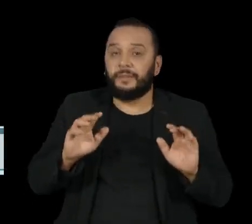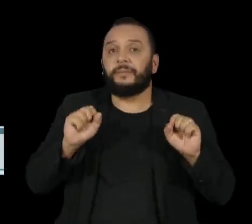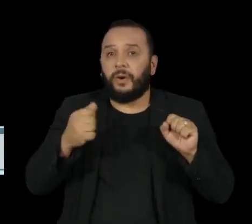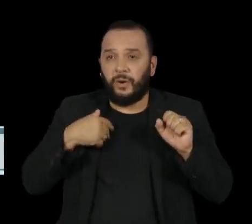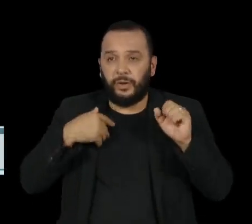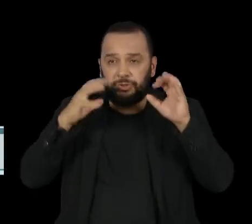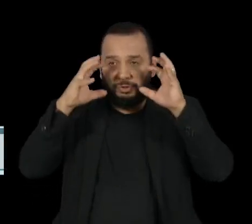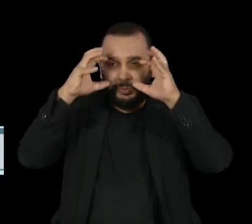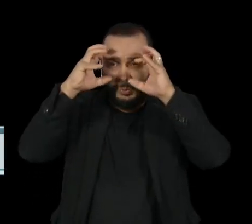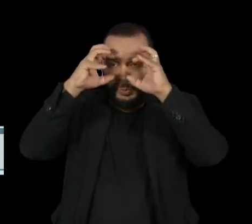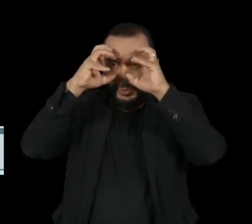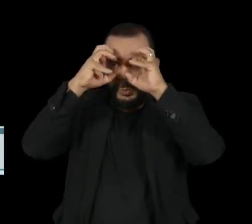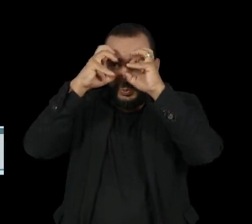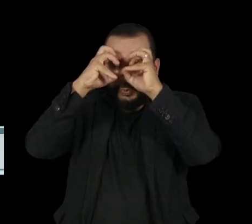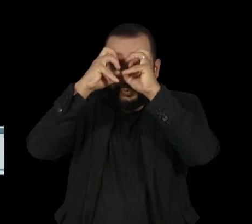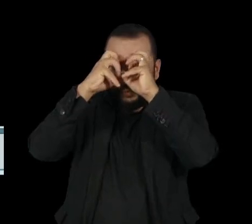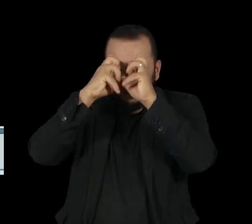perder,